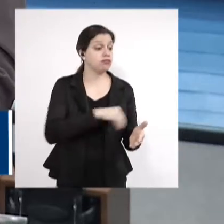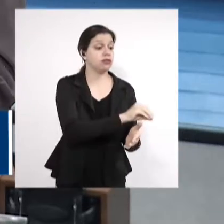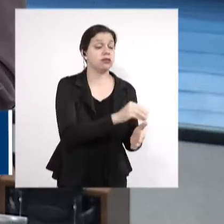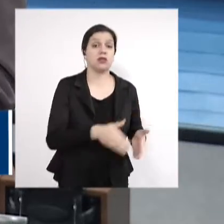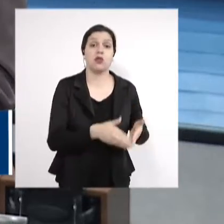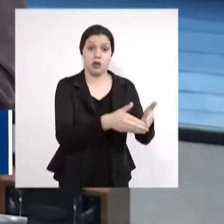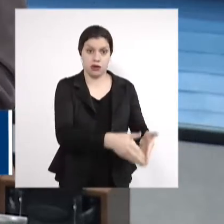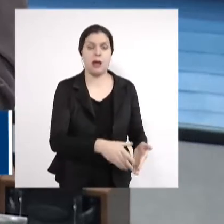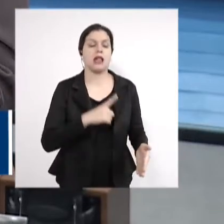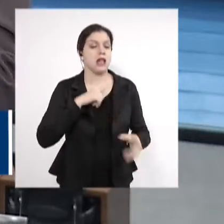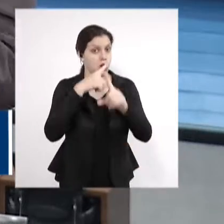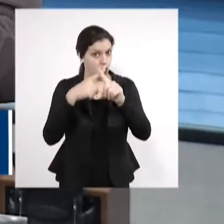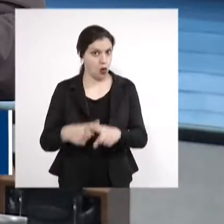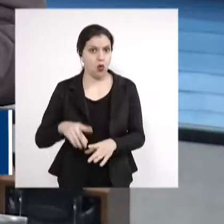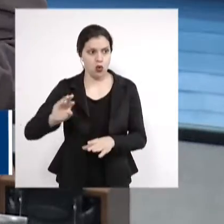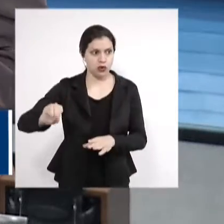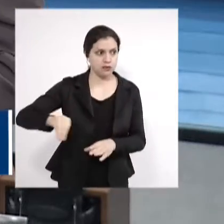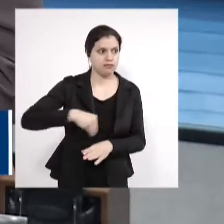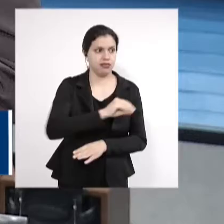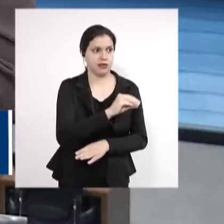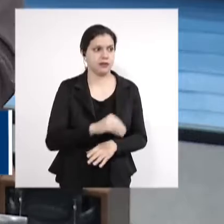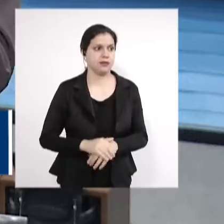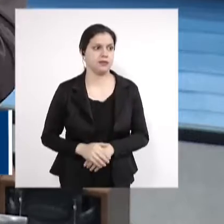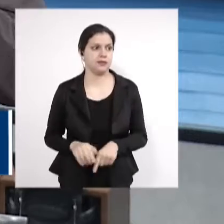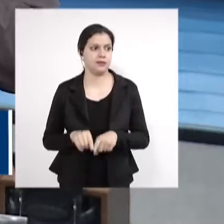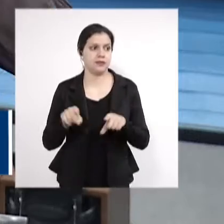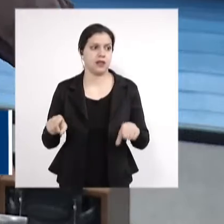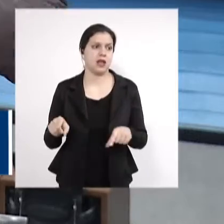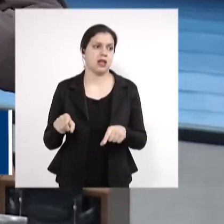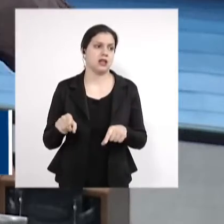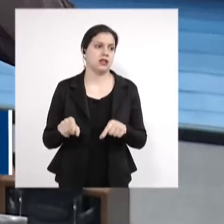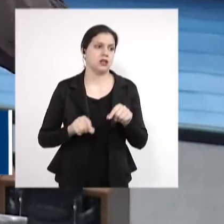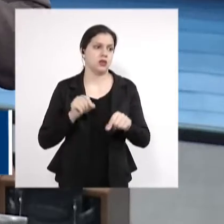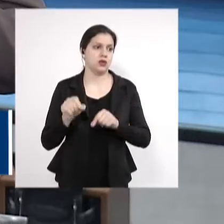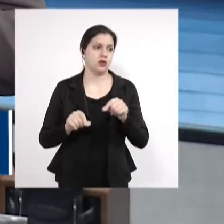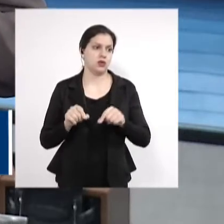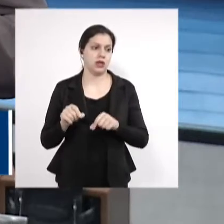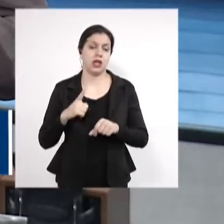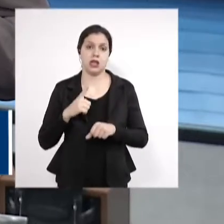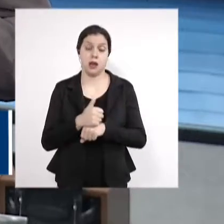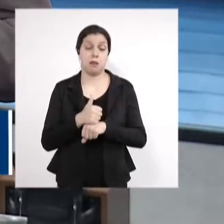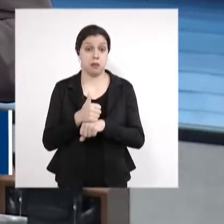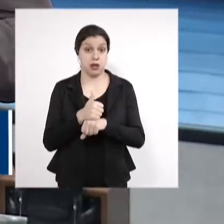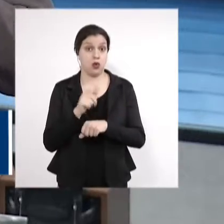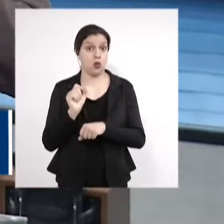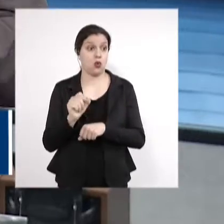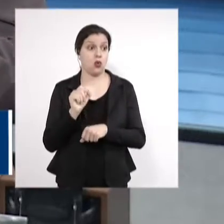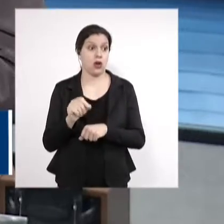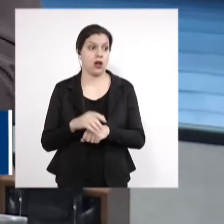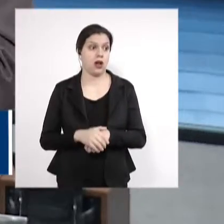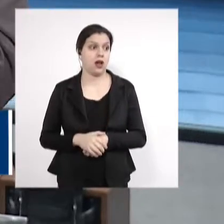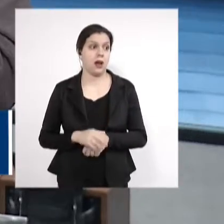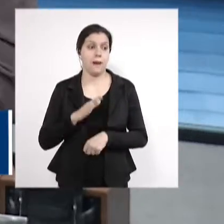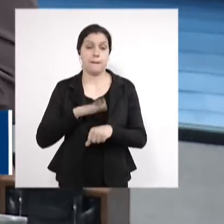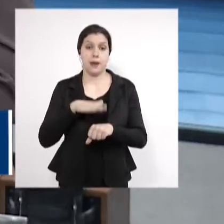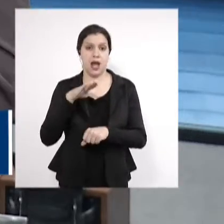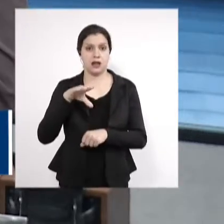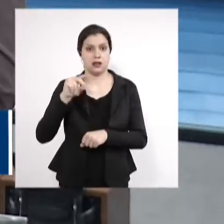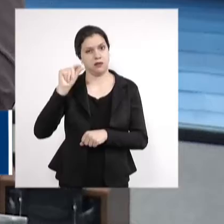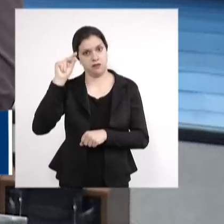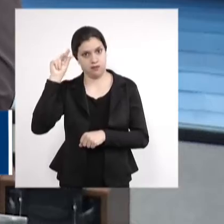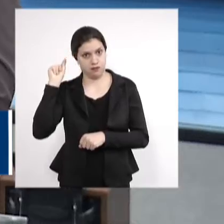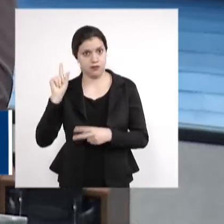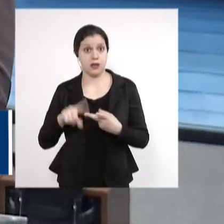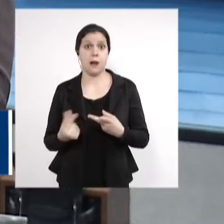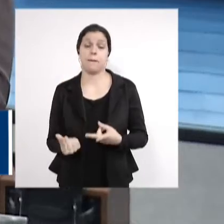um concurso de remoção e os critérios, aí vai revezar os critérios entre antiguidade e